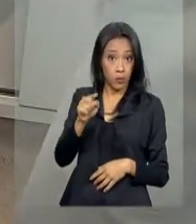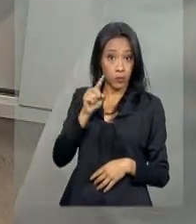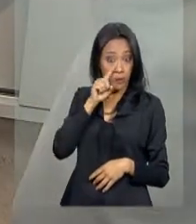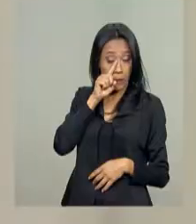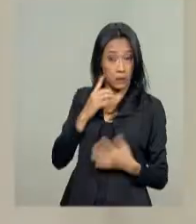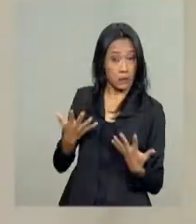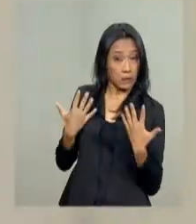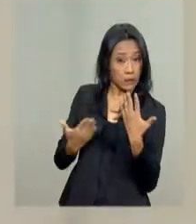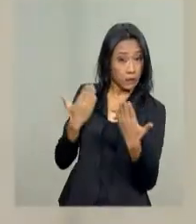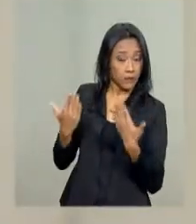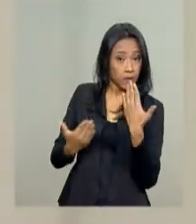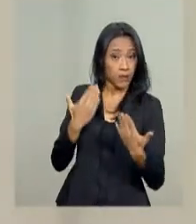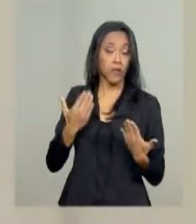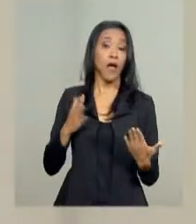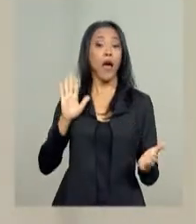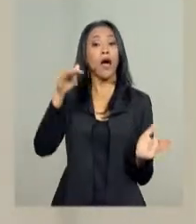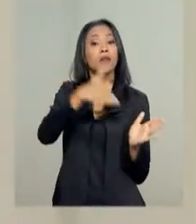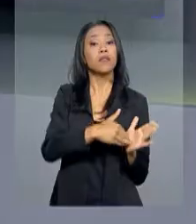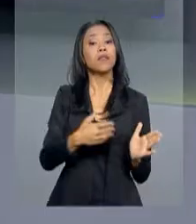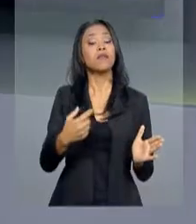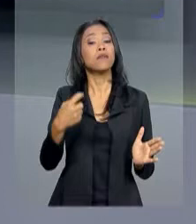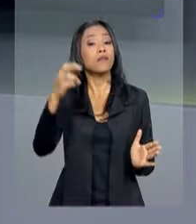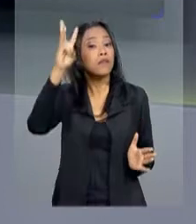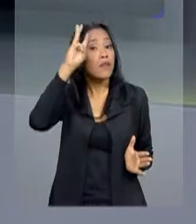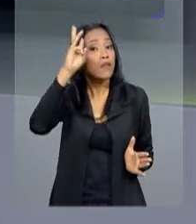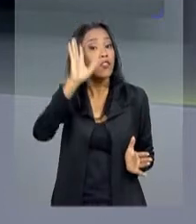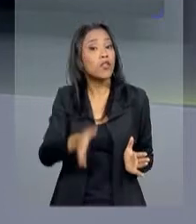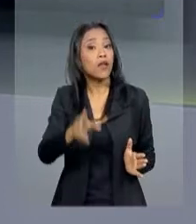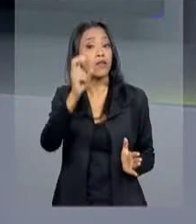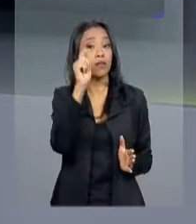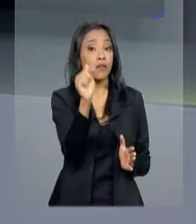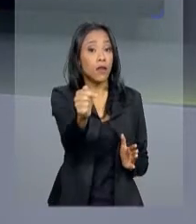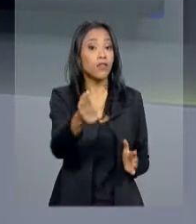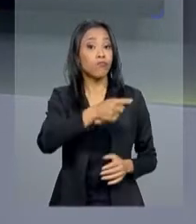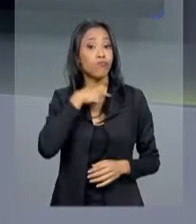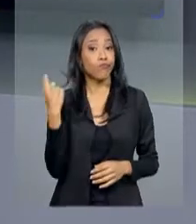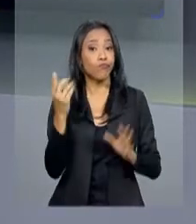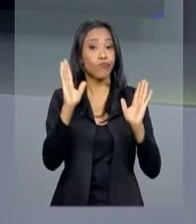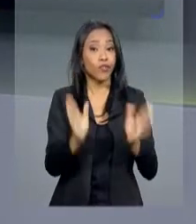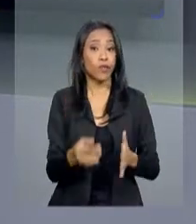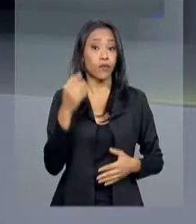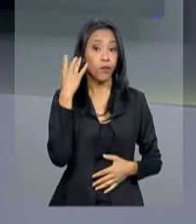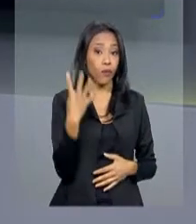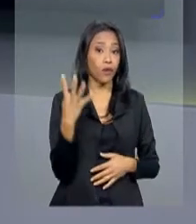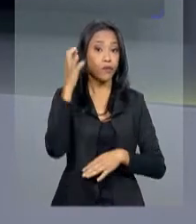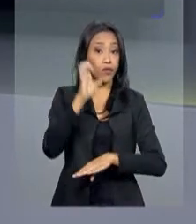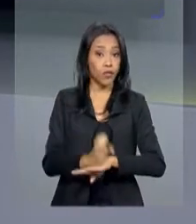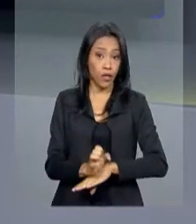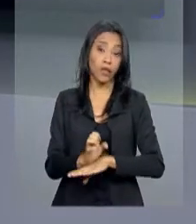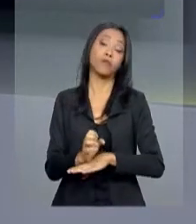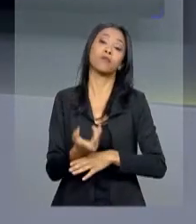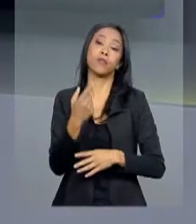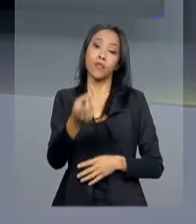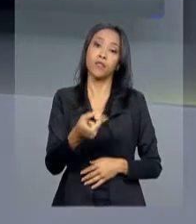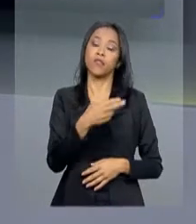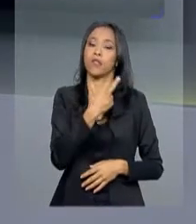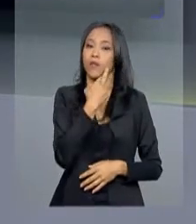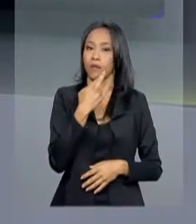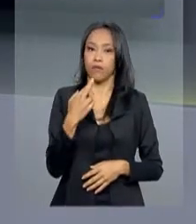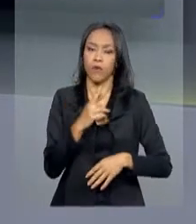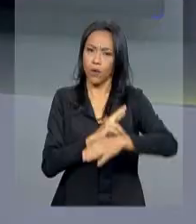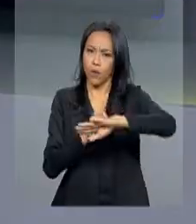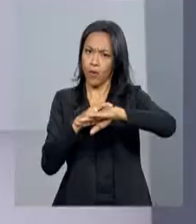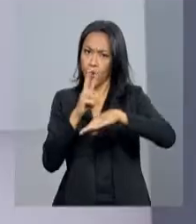até a última terça feira o país registrou sete mortes pela doença sendo quatro delas no estado de roraima e três no